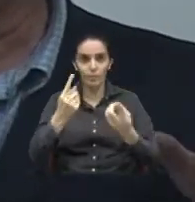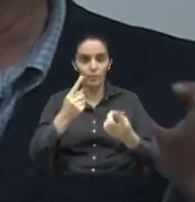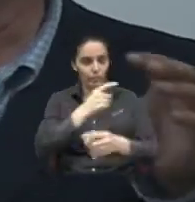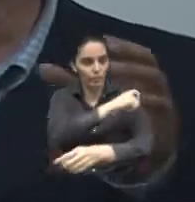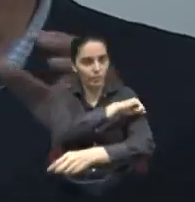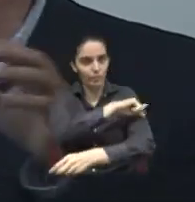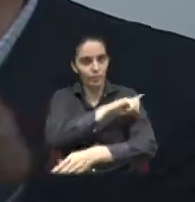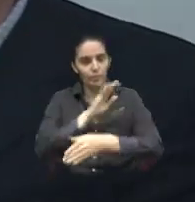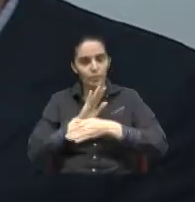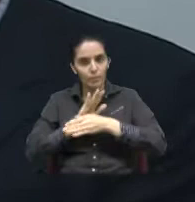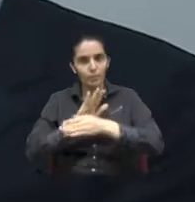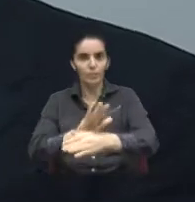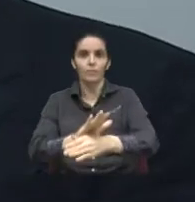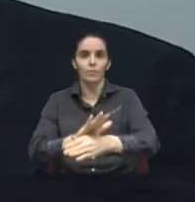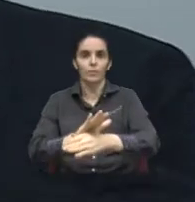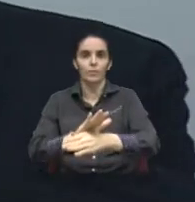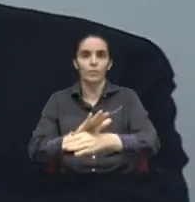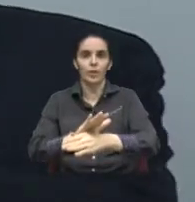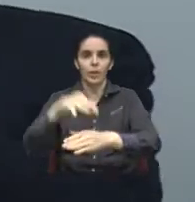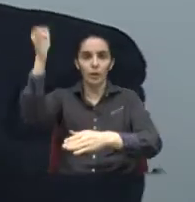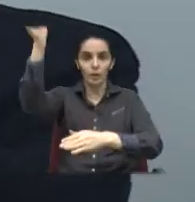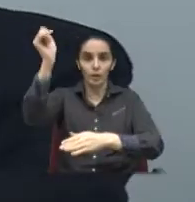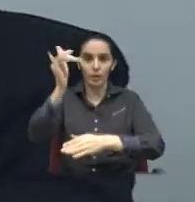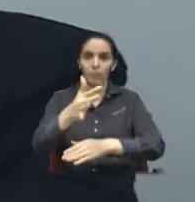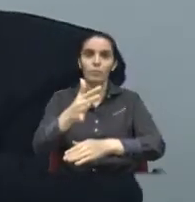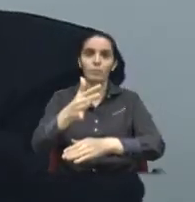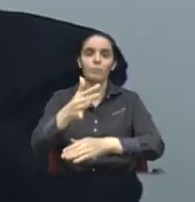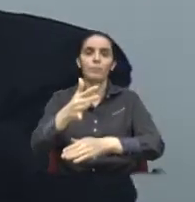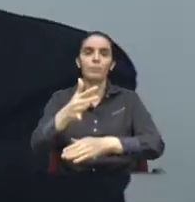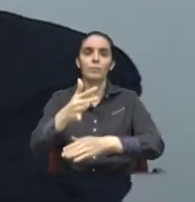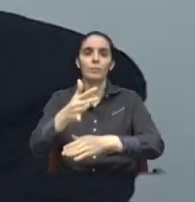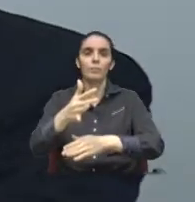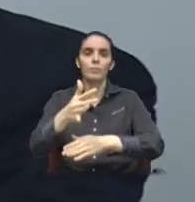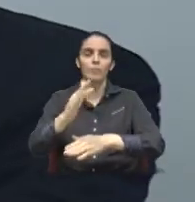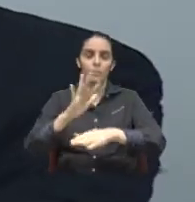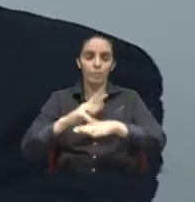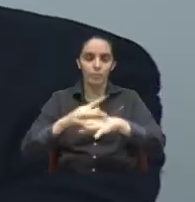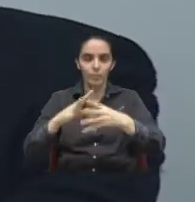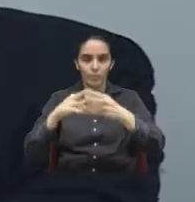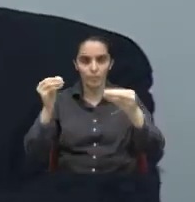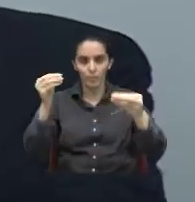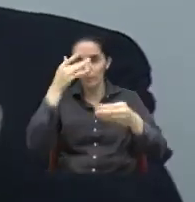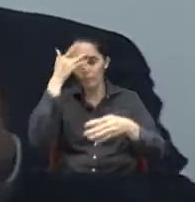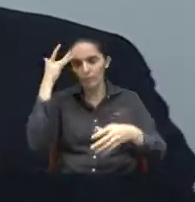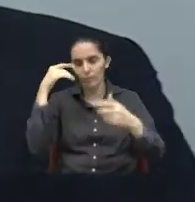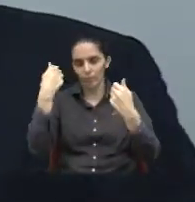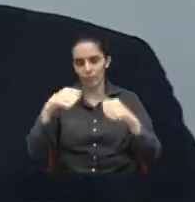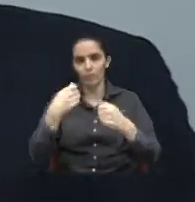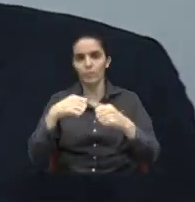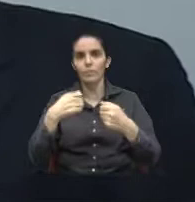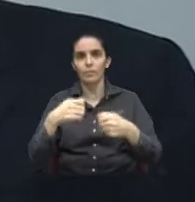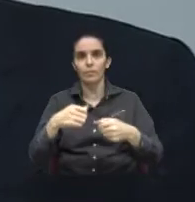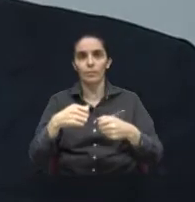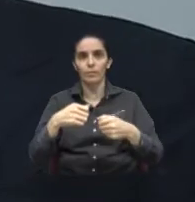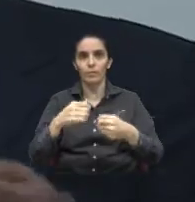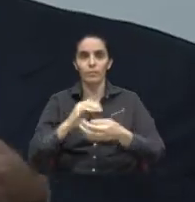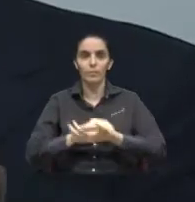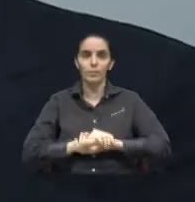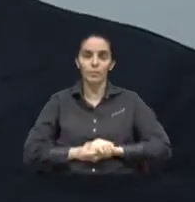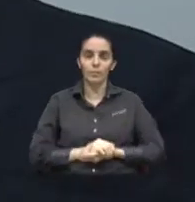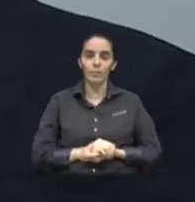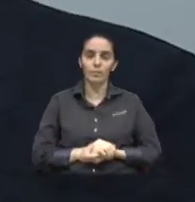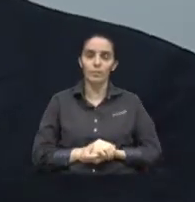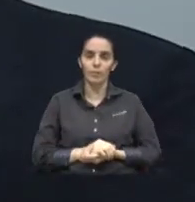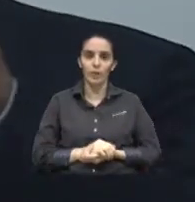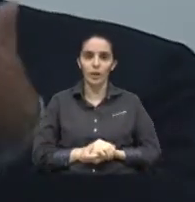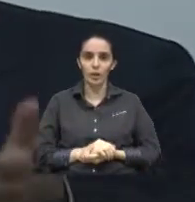ajudam, através do seu dom, a curar as pessoas que precisam se restabelecer. E